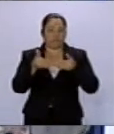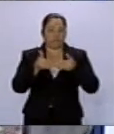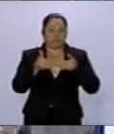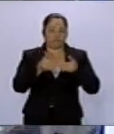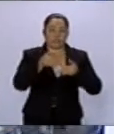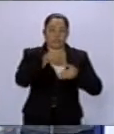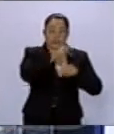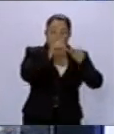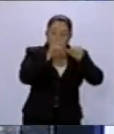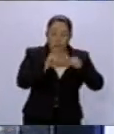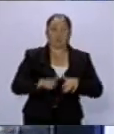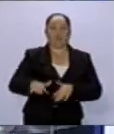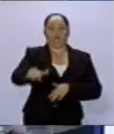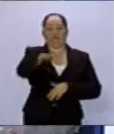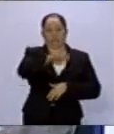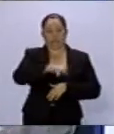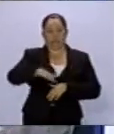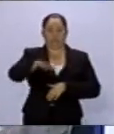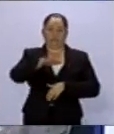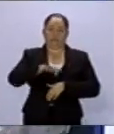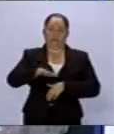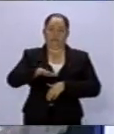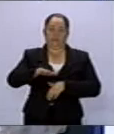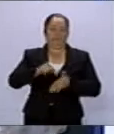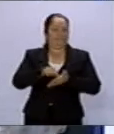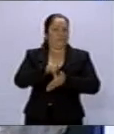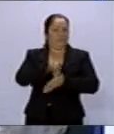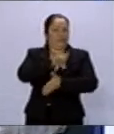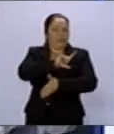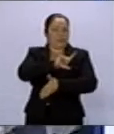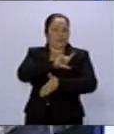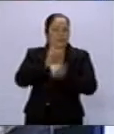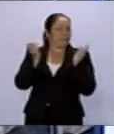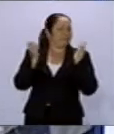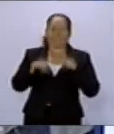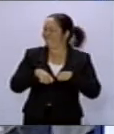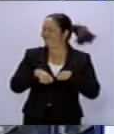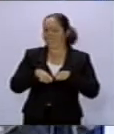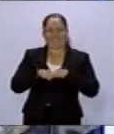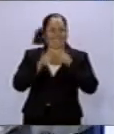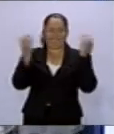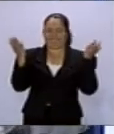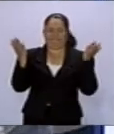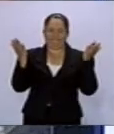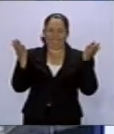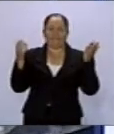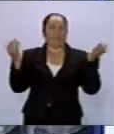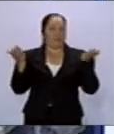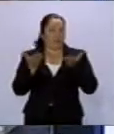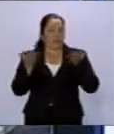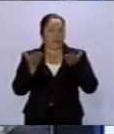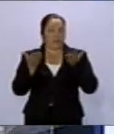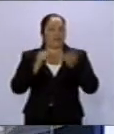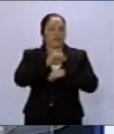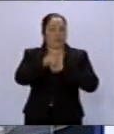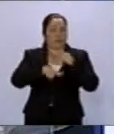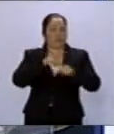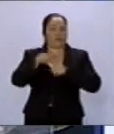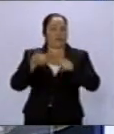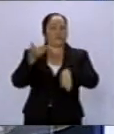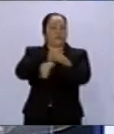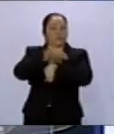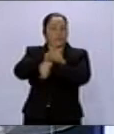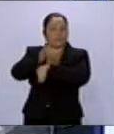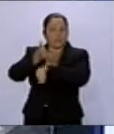faixas do território que antes isso não era possível trazer ganhos significativos para amplitude e para participação